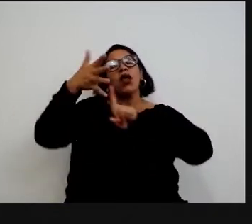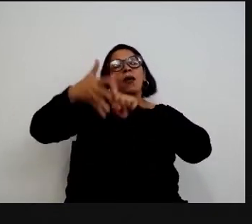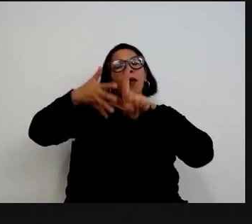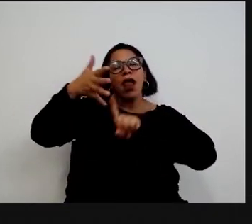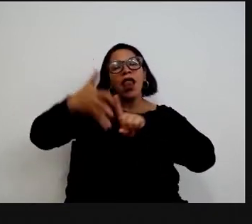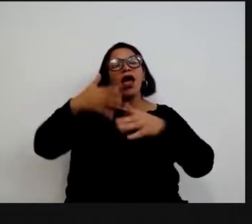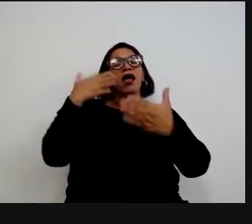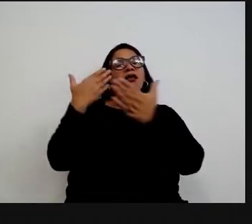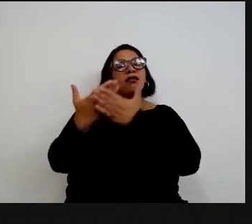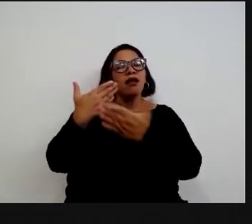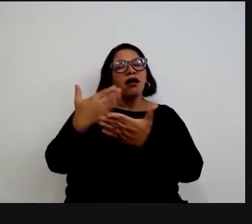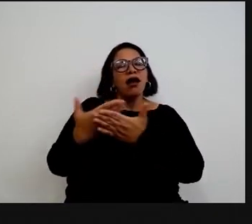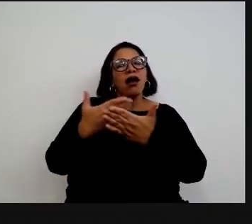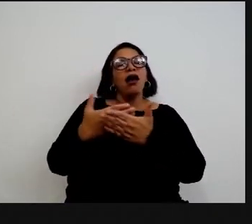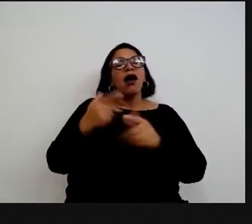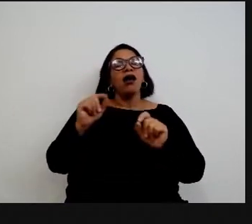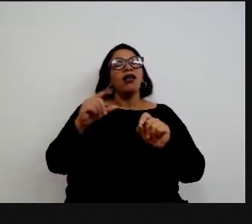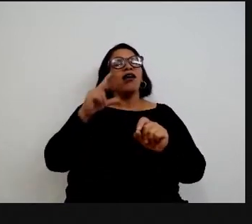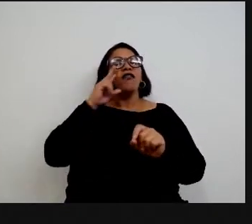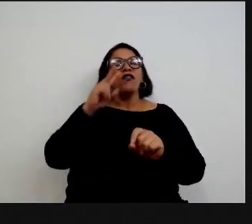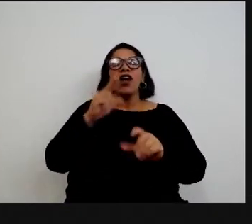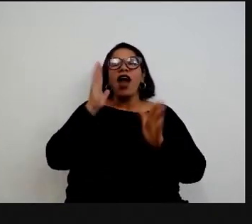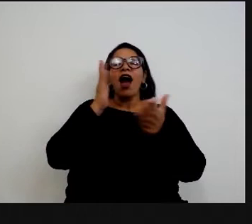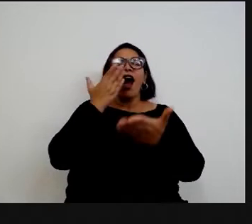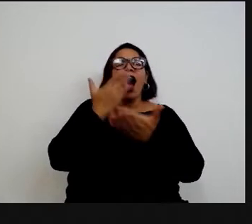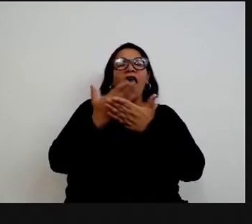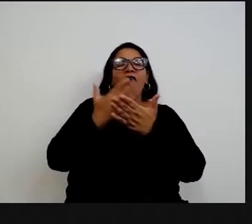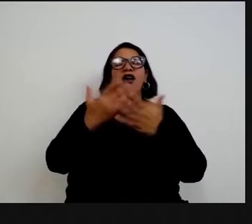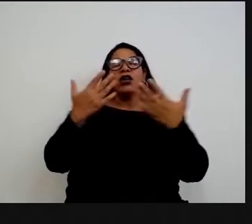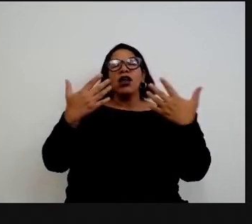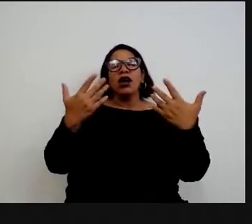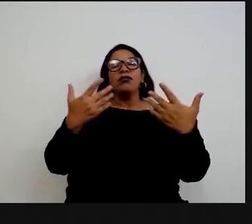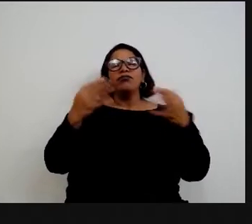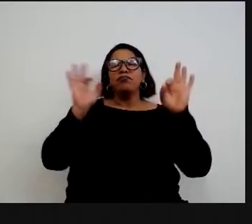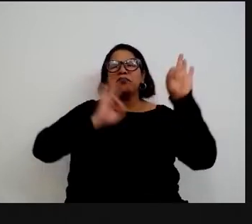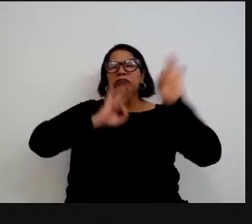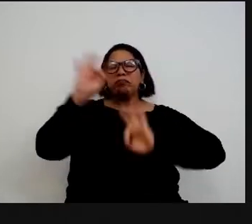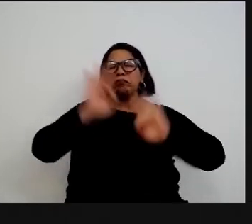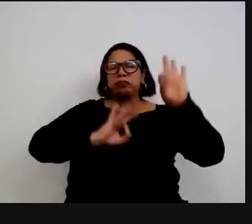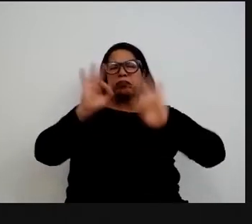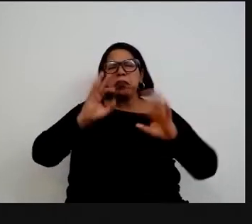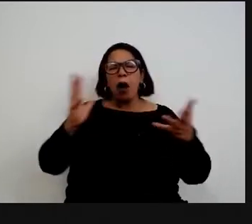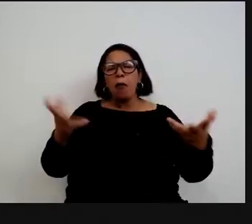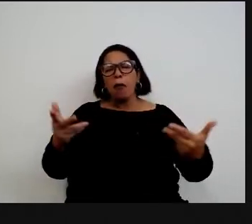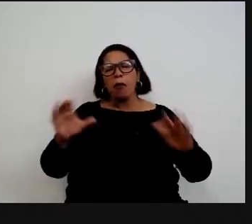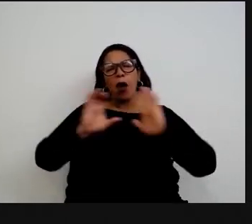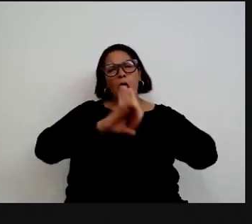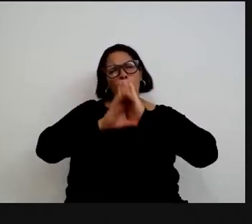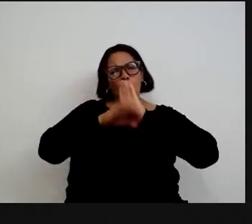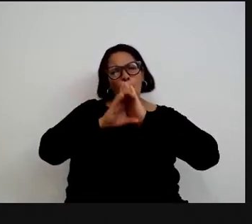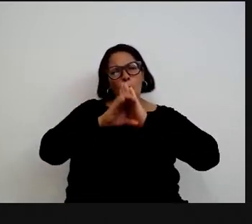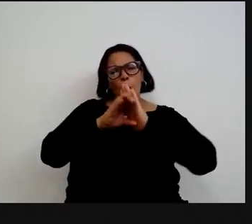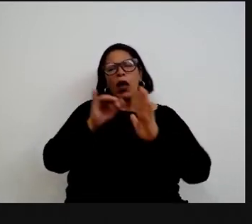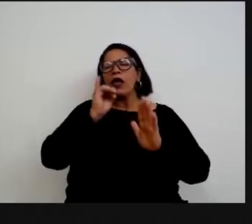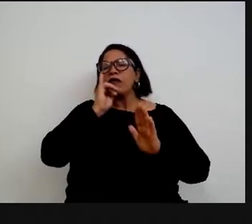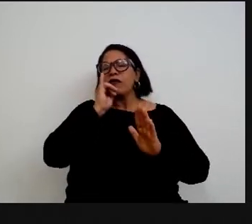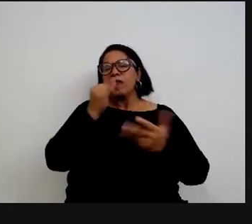palestras, aulas, né? O que tem de aulas bem estruturadas. Eu sempre uso o conceito de sinapse, por